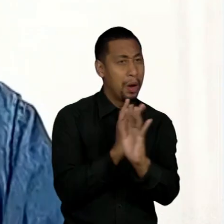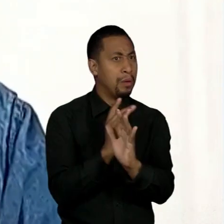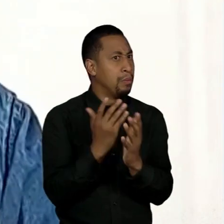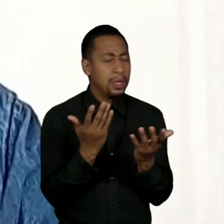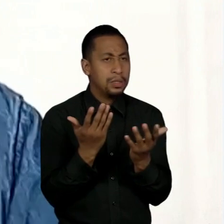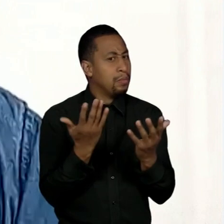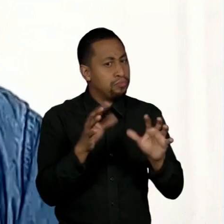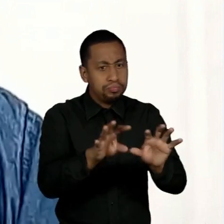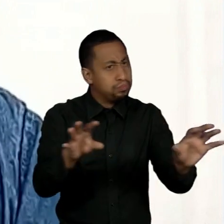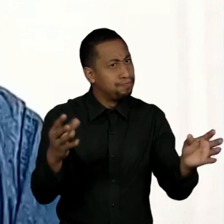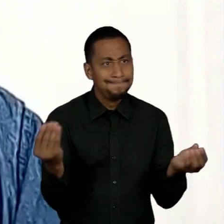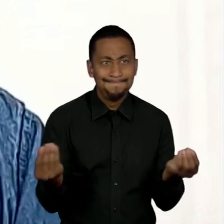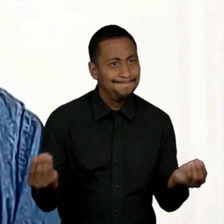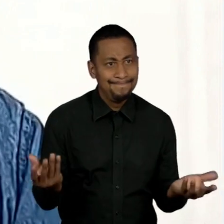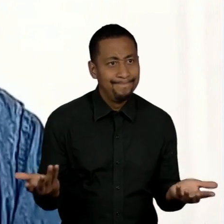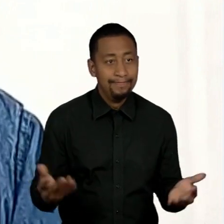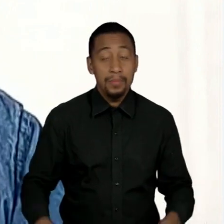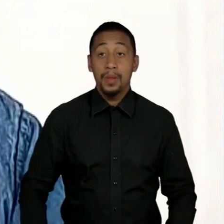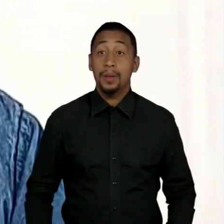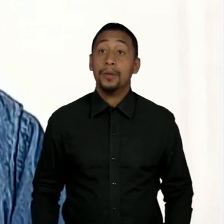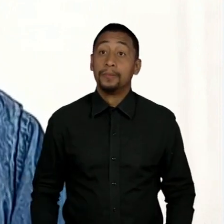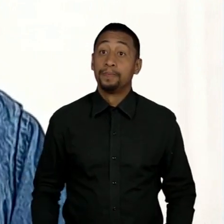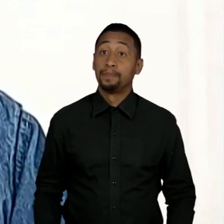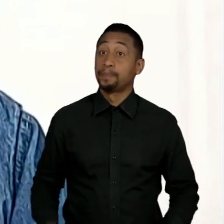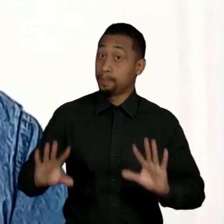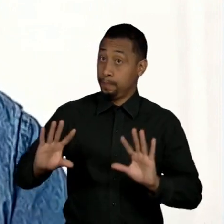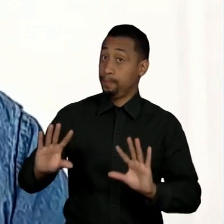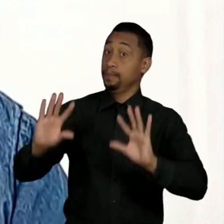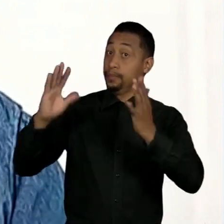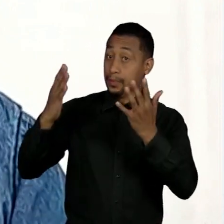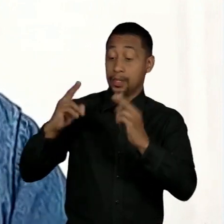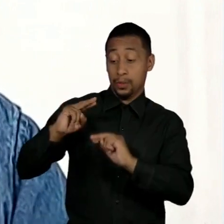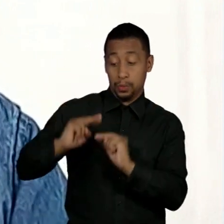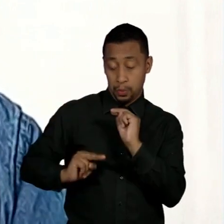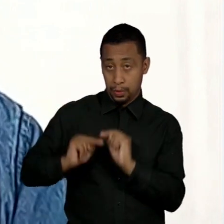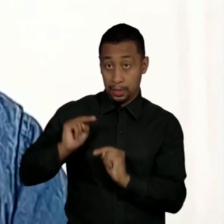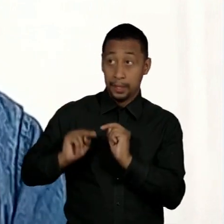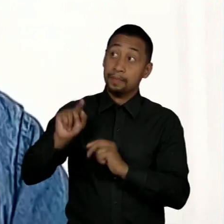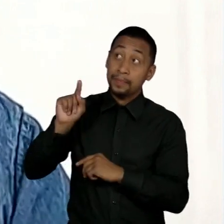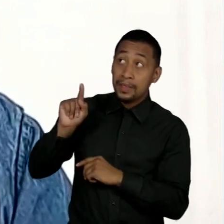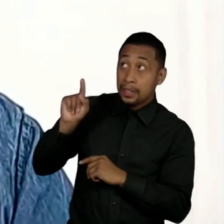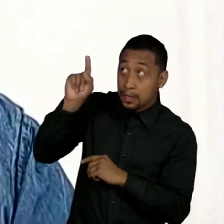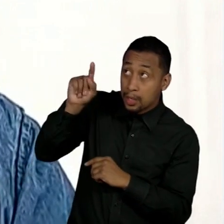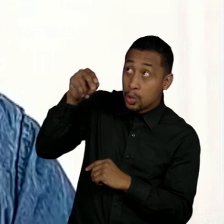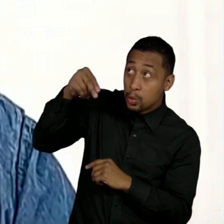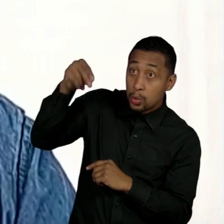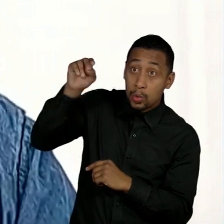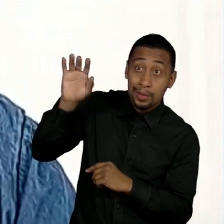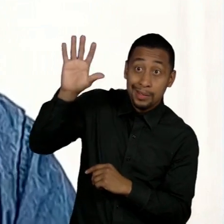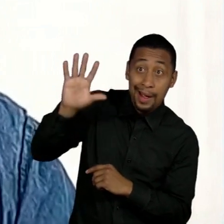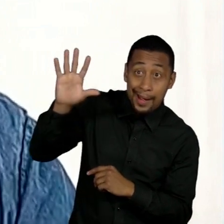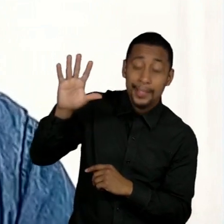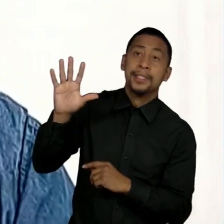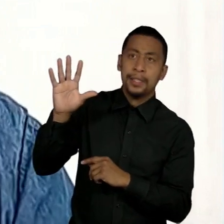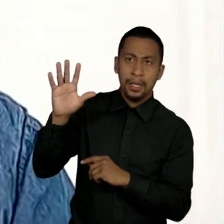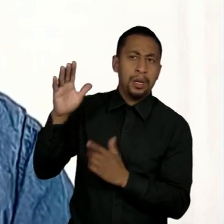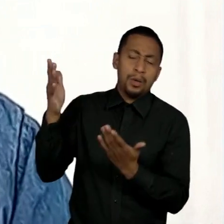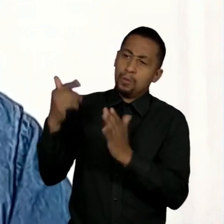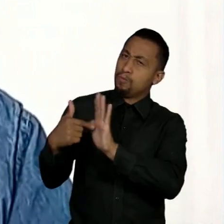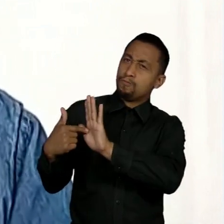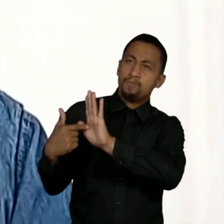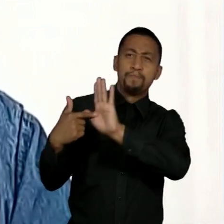O São João para a região Nordeste, ele é uma das maiores manifestações culturais que